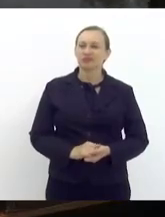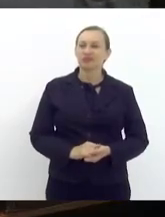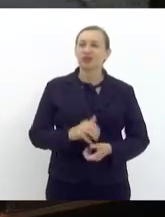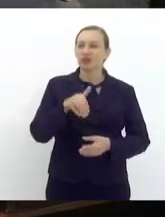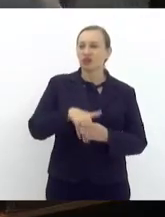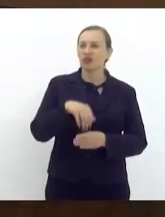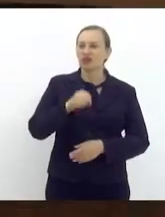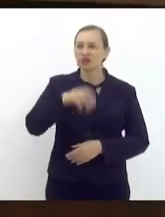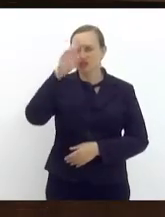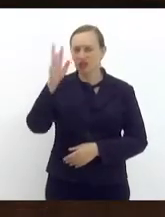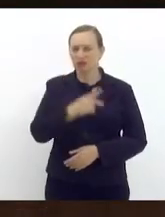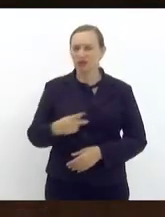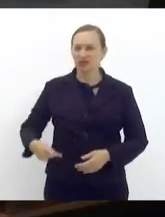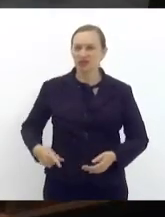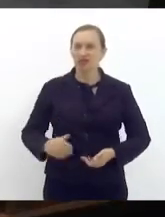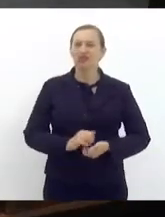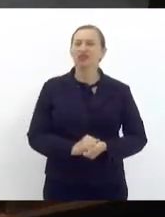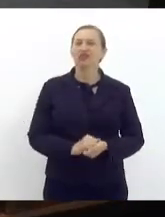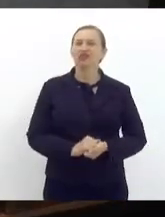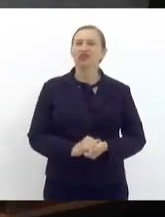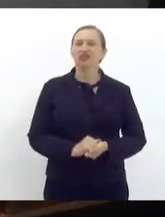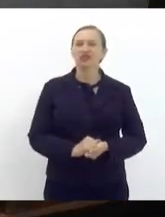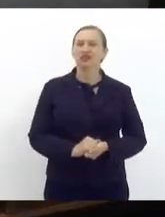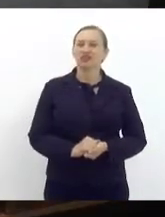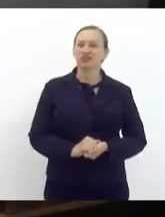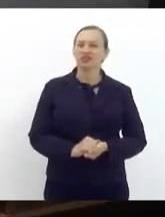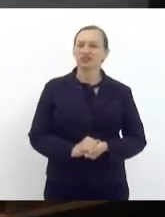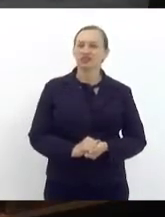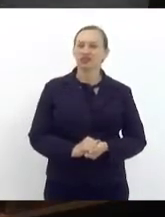Voto sim, senhora presidente.